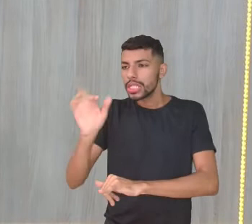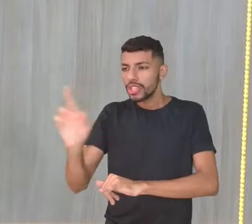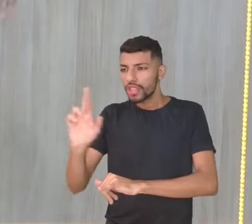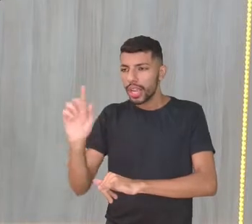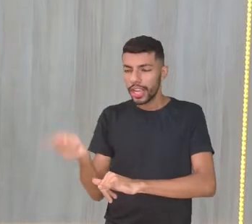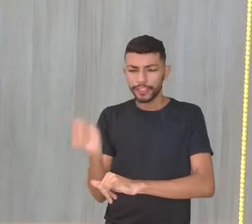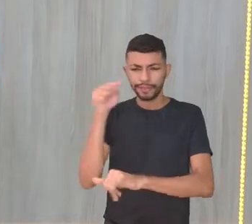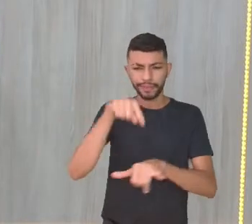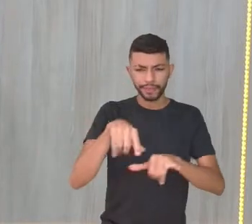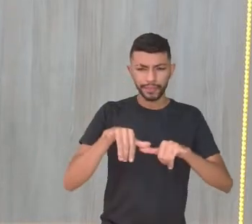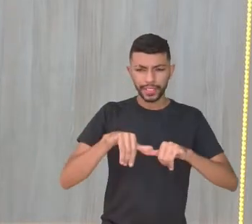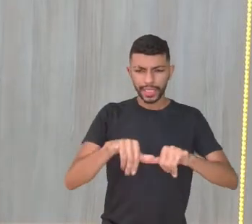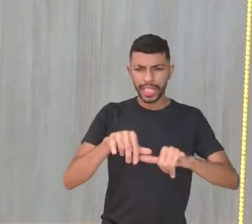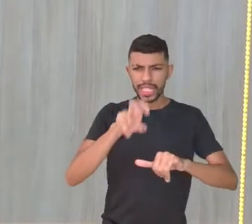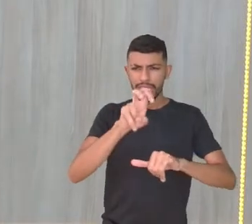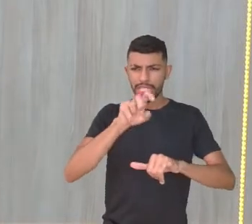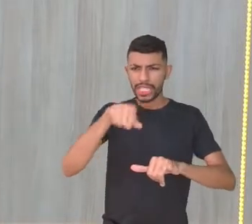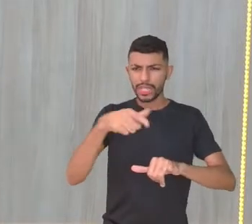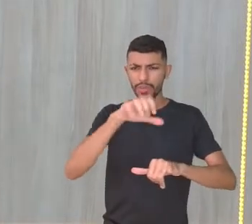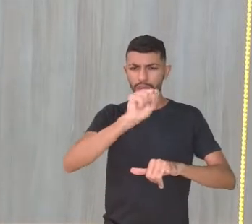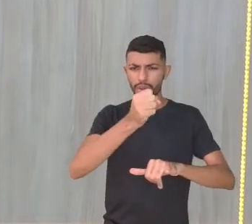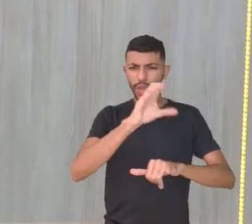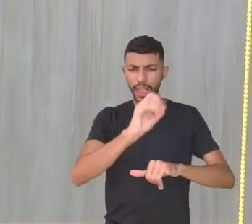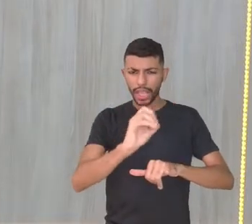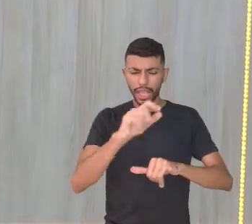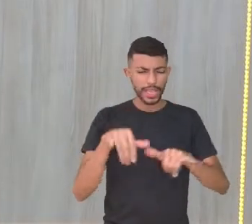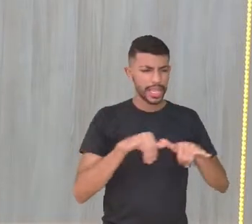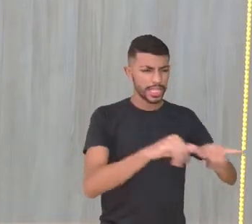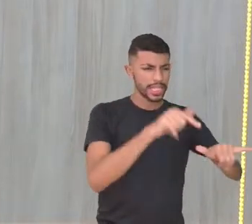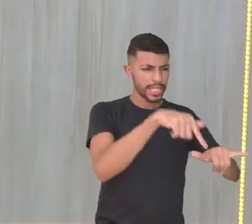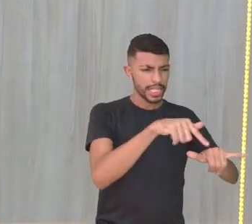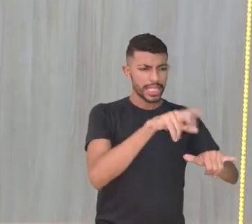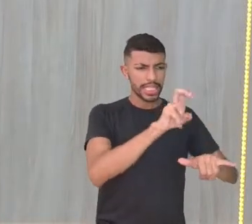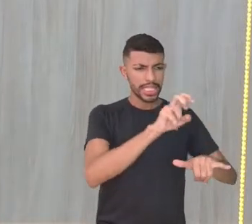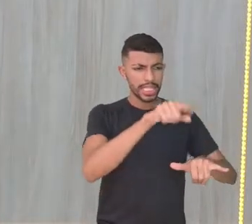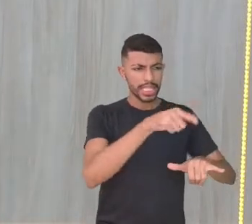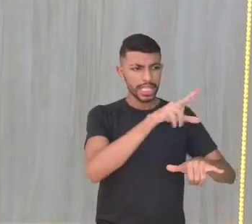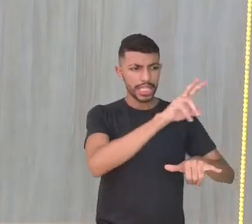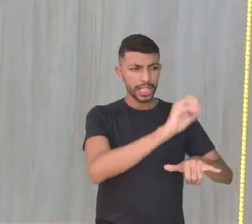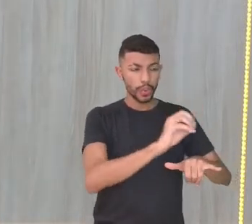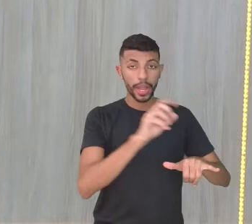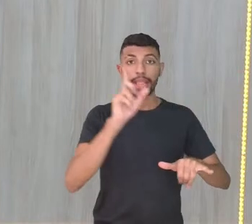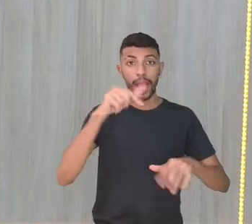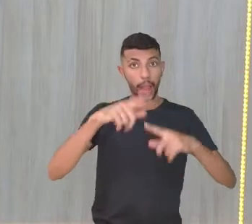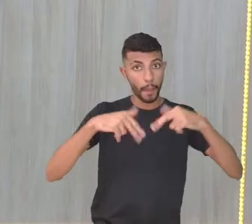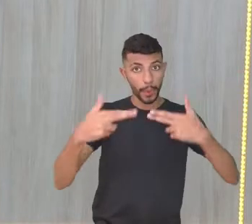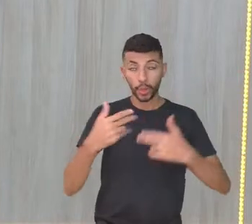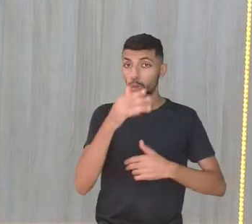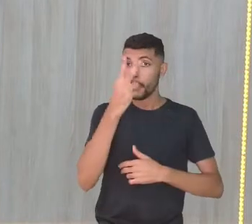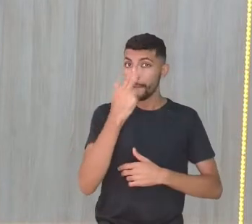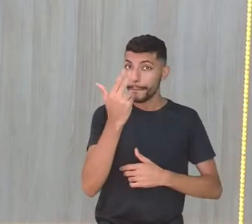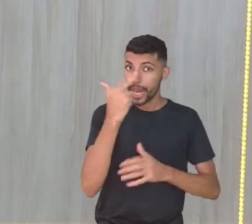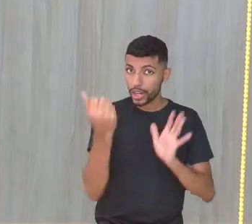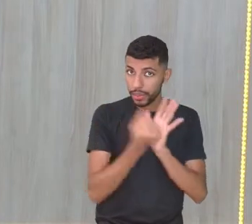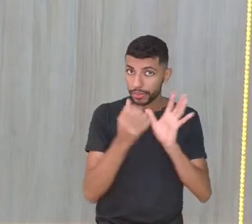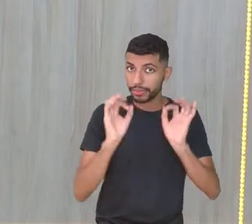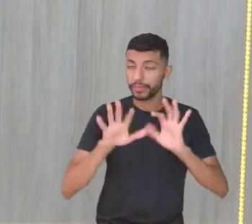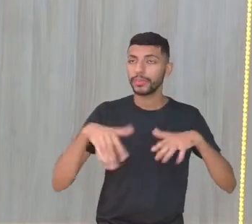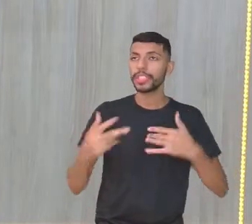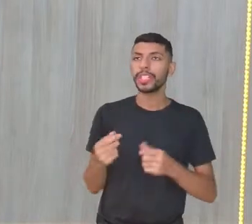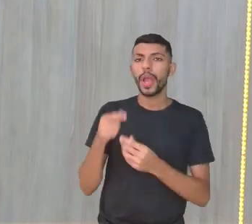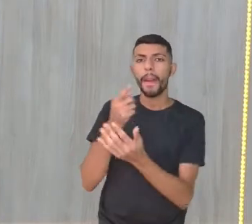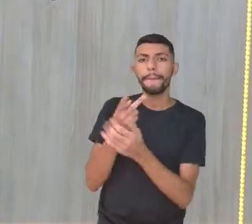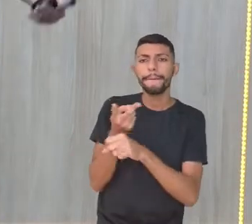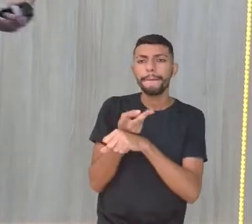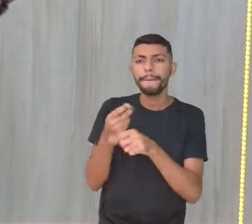é R$ 5,80, no outro é R$ 5,50. Então, é um produto de mesma marca, certo? Que ela vai procurar em